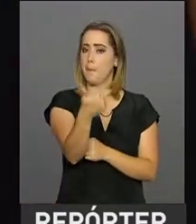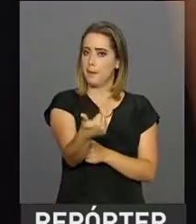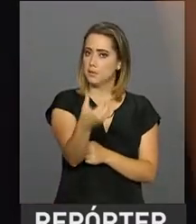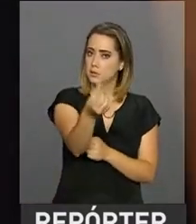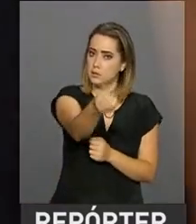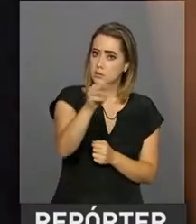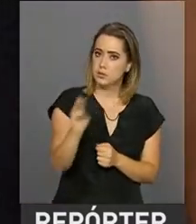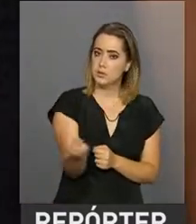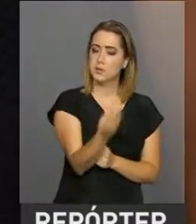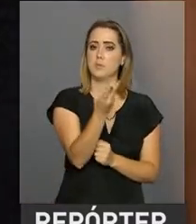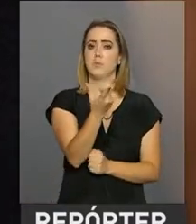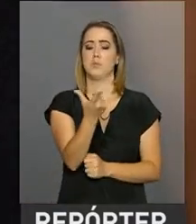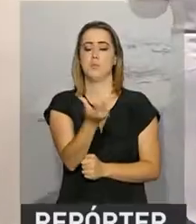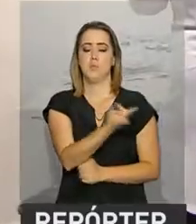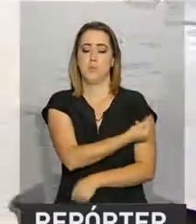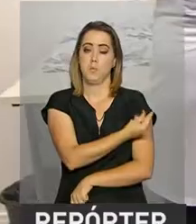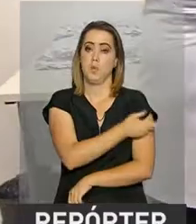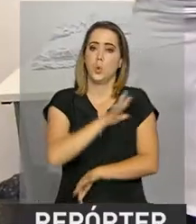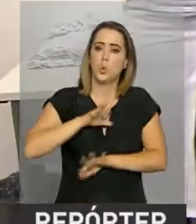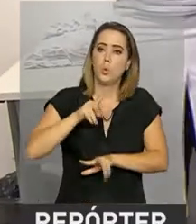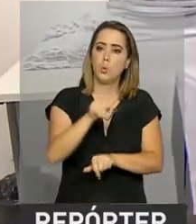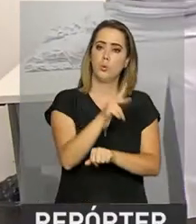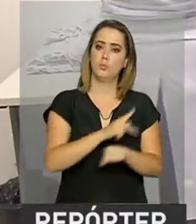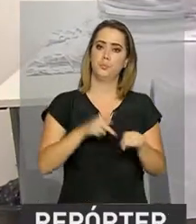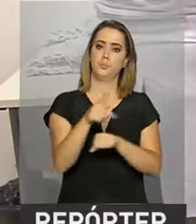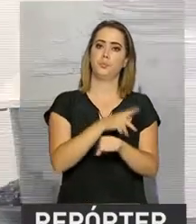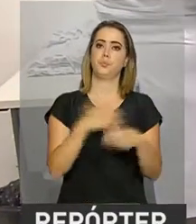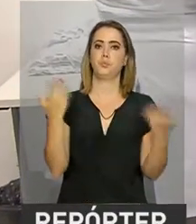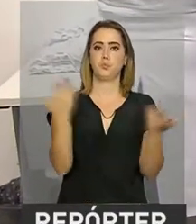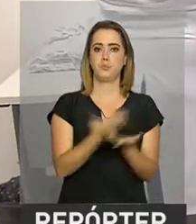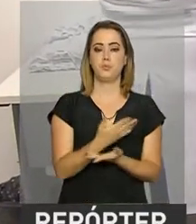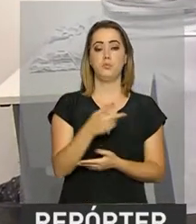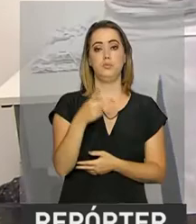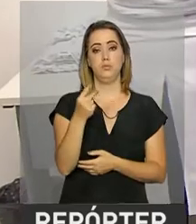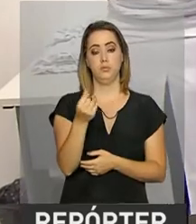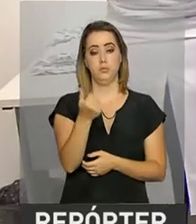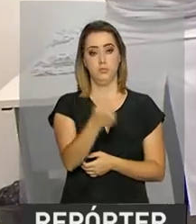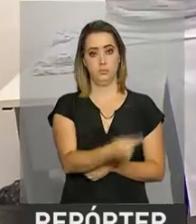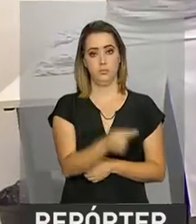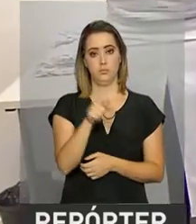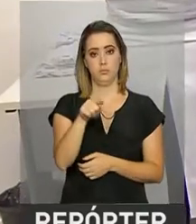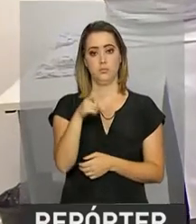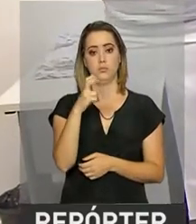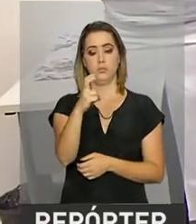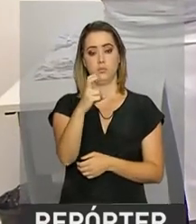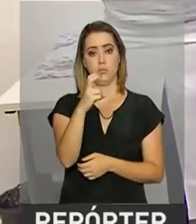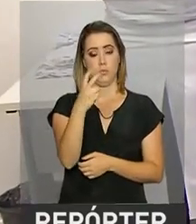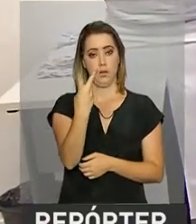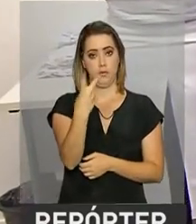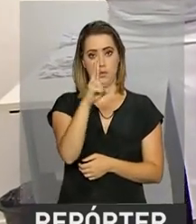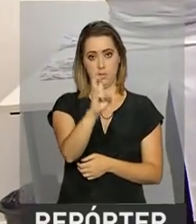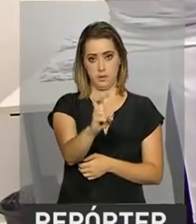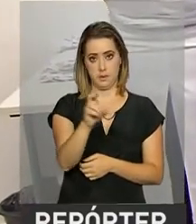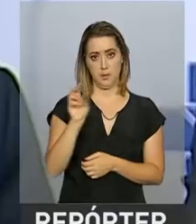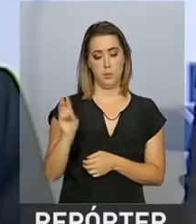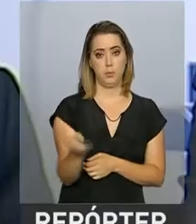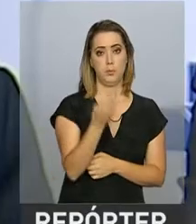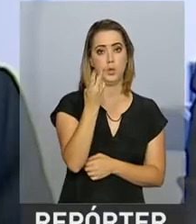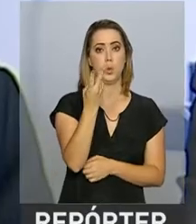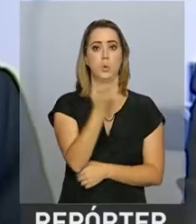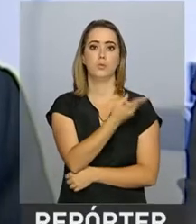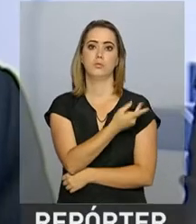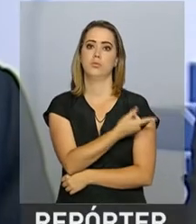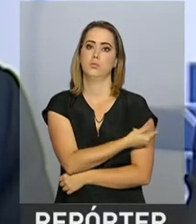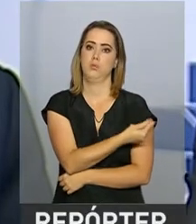de doses para todo o país para 2017 o governo federal comprou 25 milhões de doses da vacina o